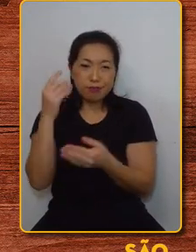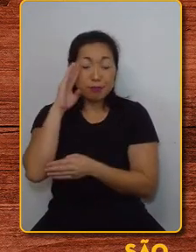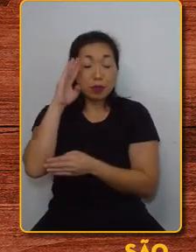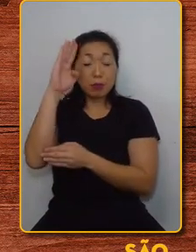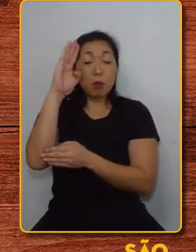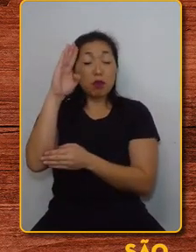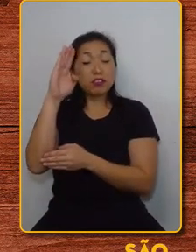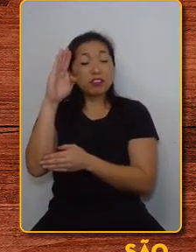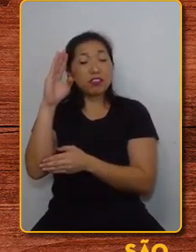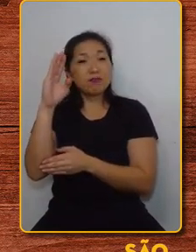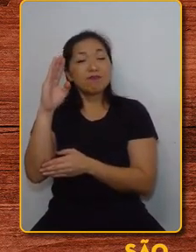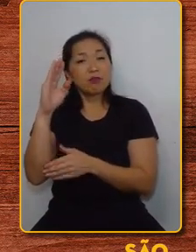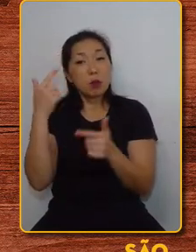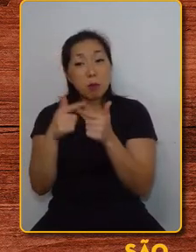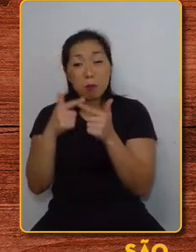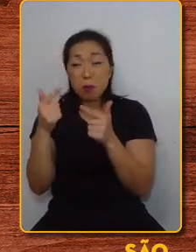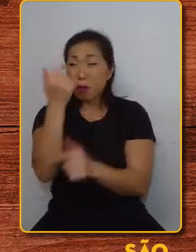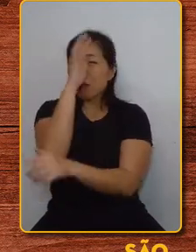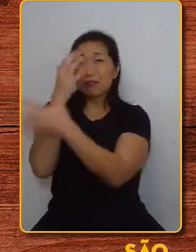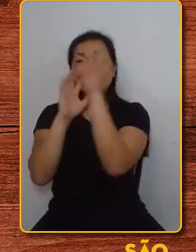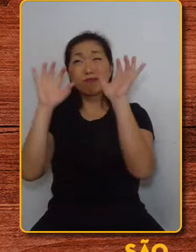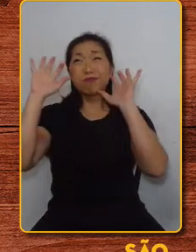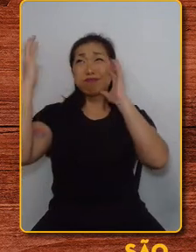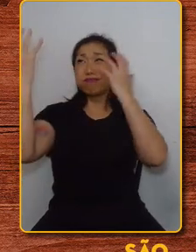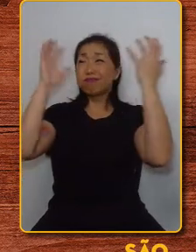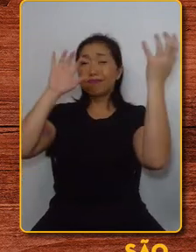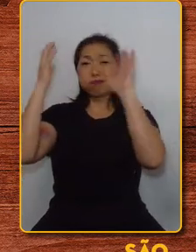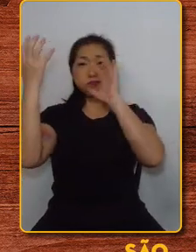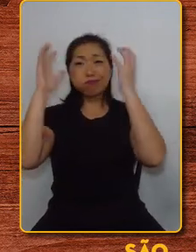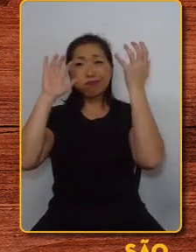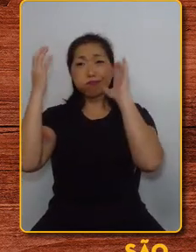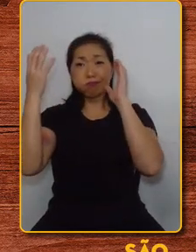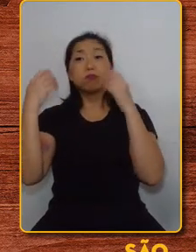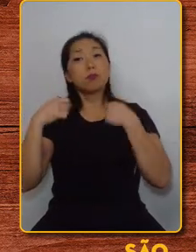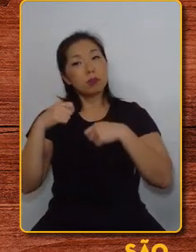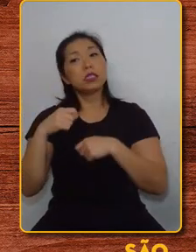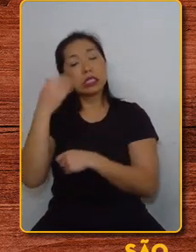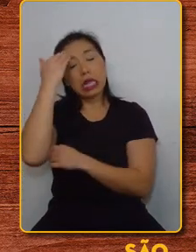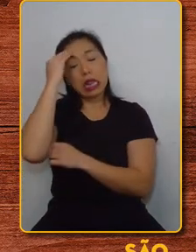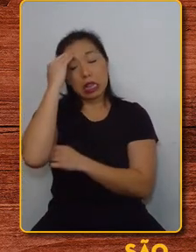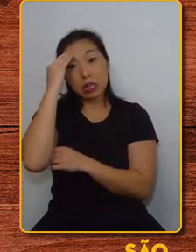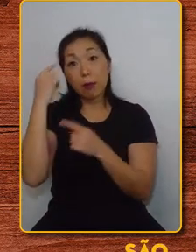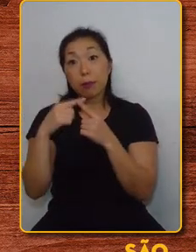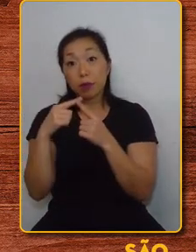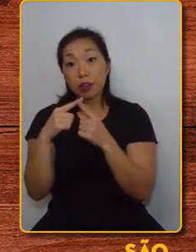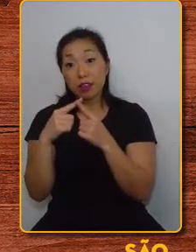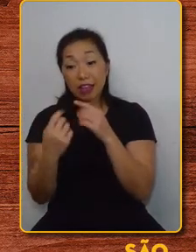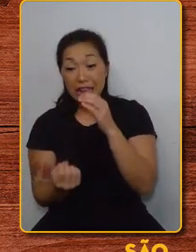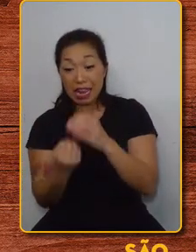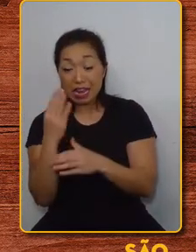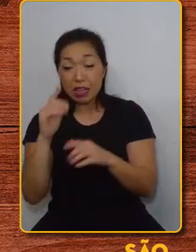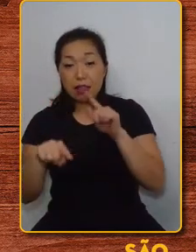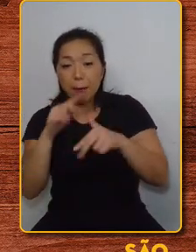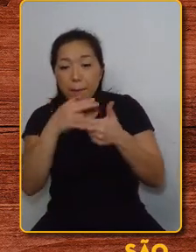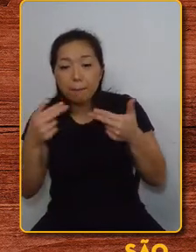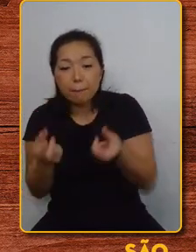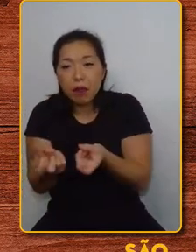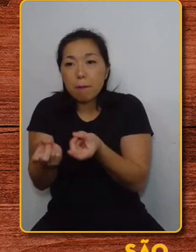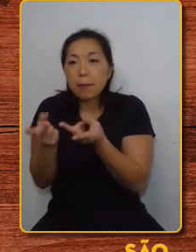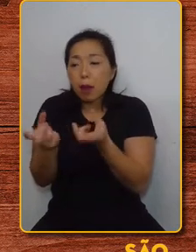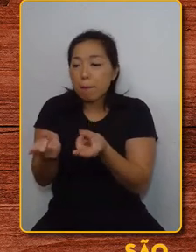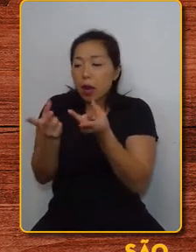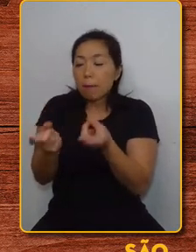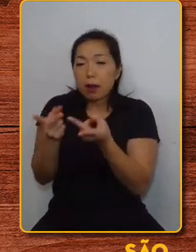um elemento muito importante que precisa ser levado em consideração, que produz mercadorias para venda e obtenção de